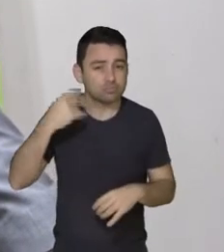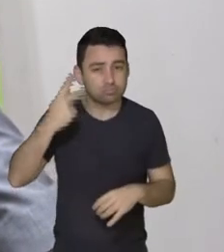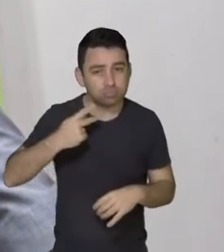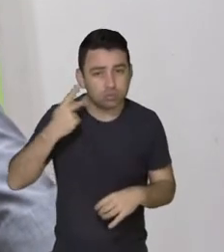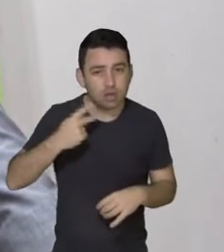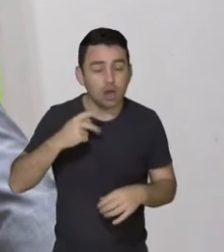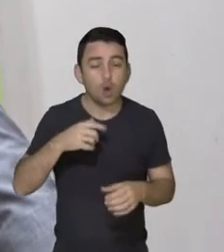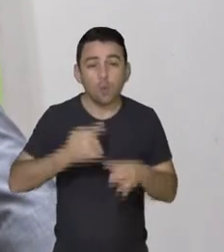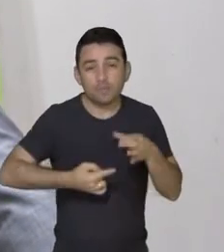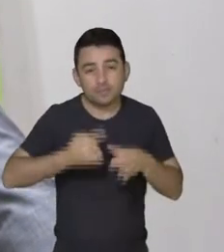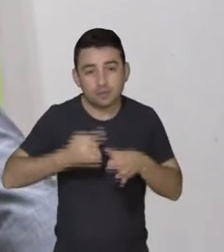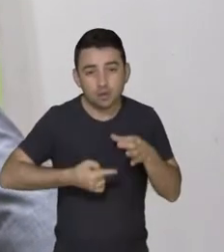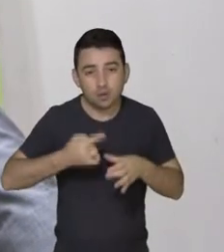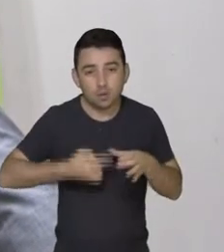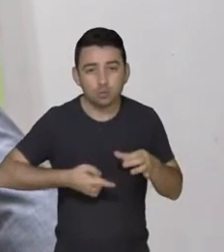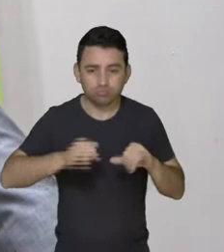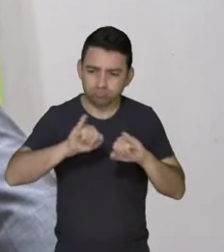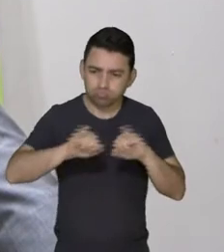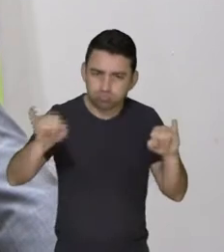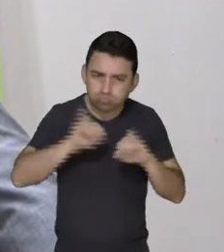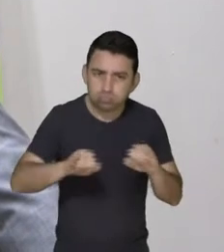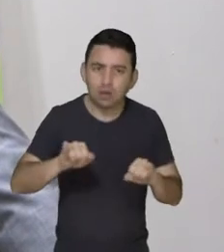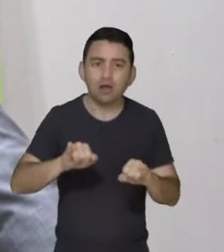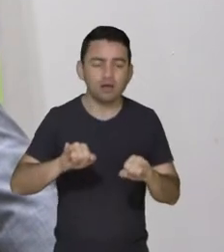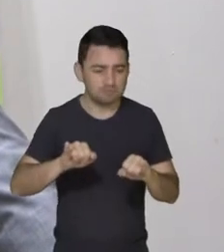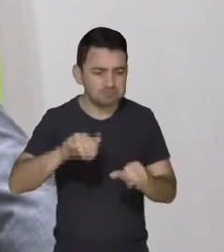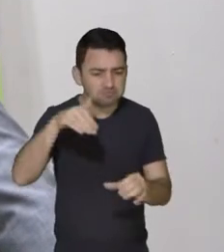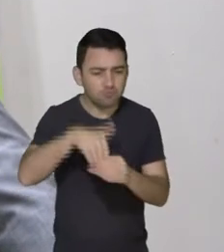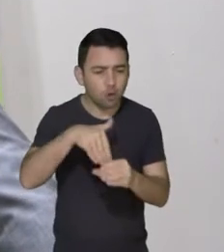suas comissões torna isso público